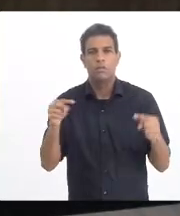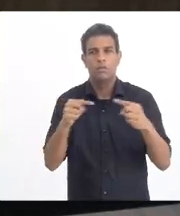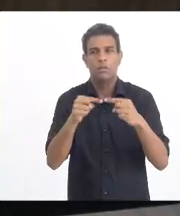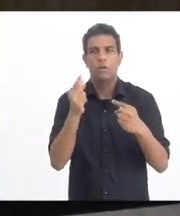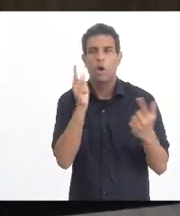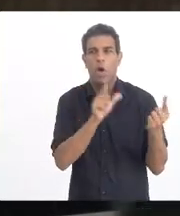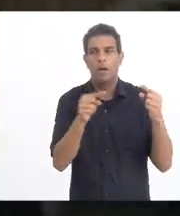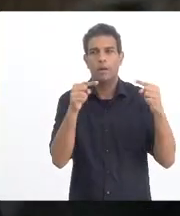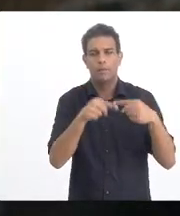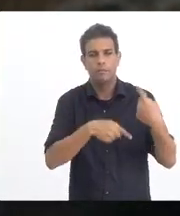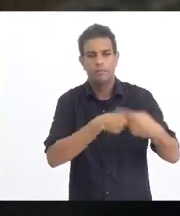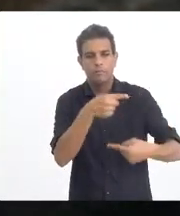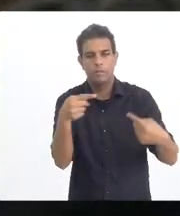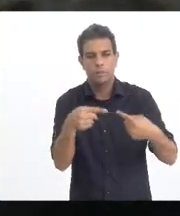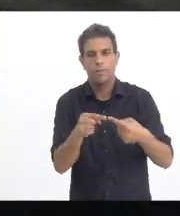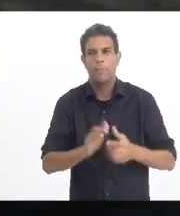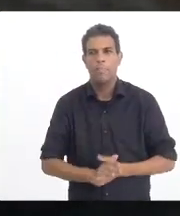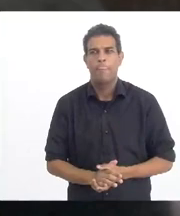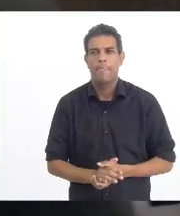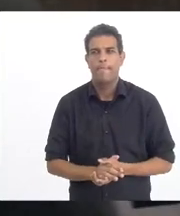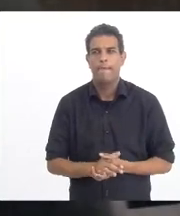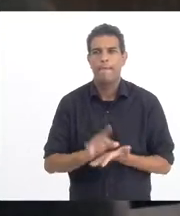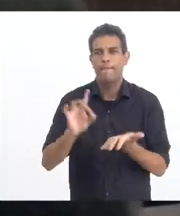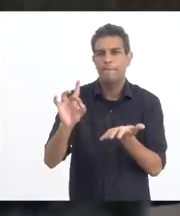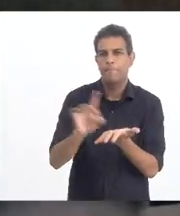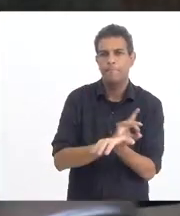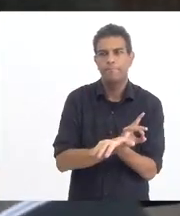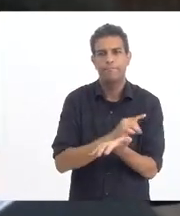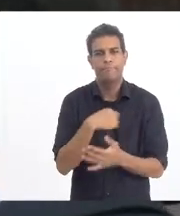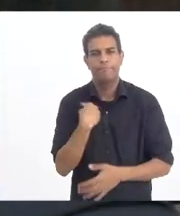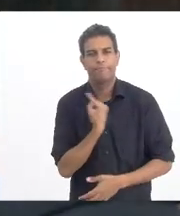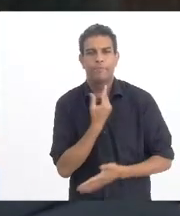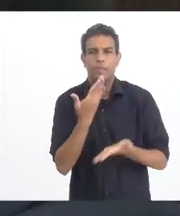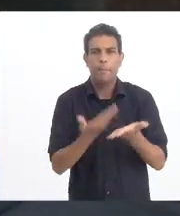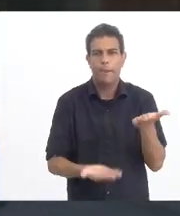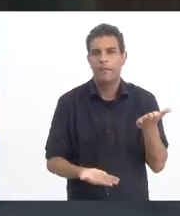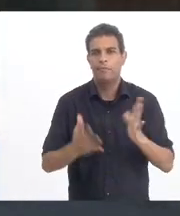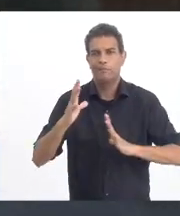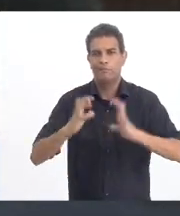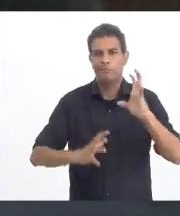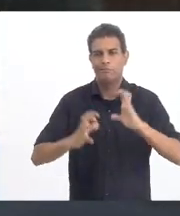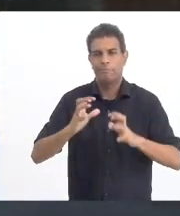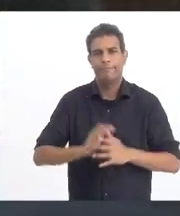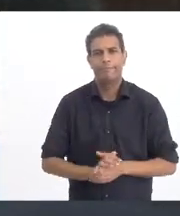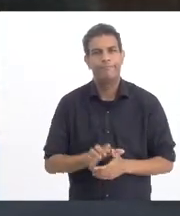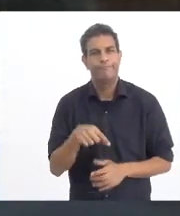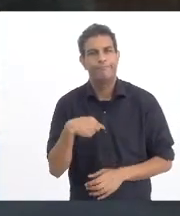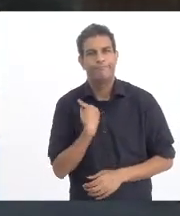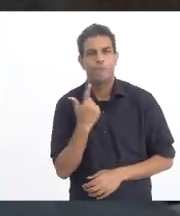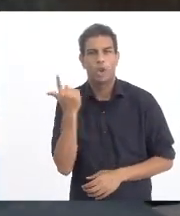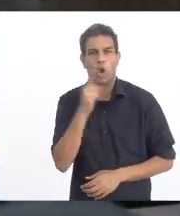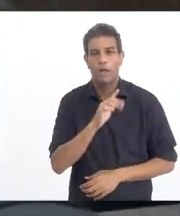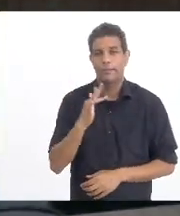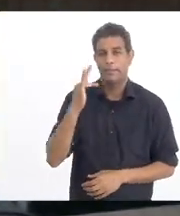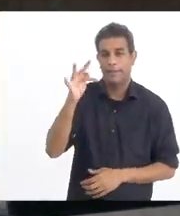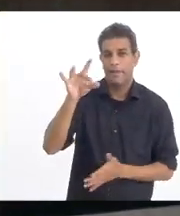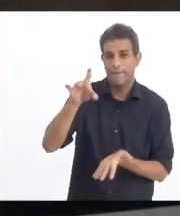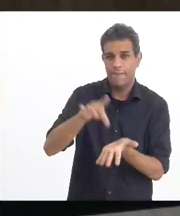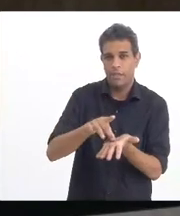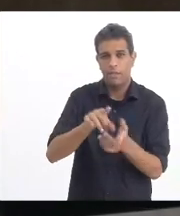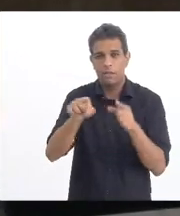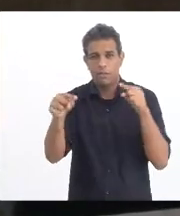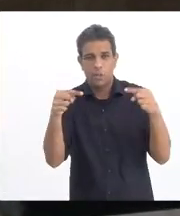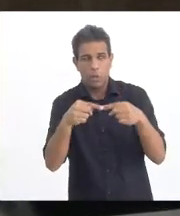tudo o que eles passaram. Se a gente se tornar um inimigo um do outro, a gente vai ter uma guerra e ninguém vai ganhar no final. Então, dentro